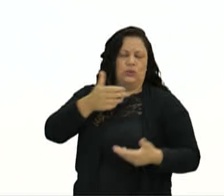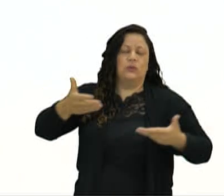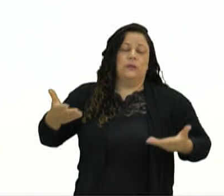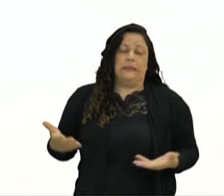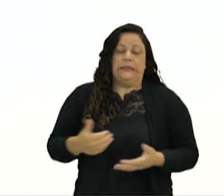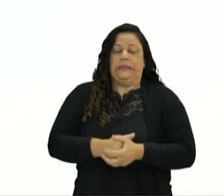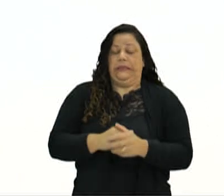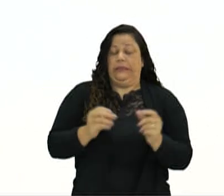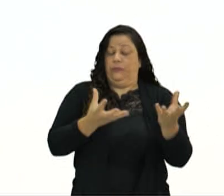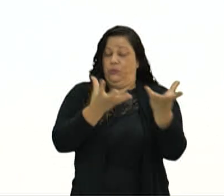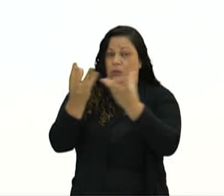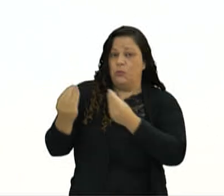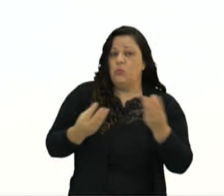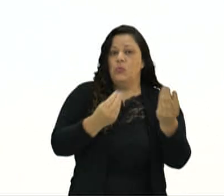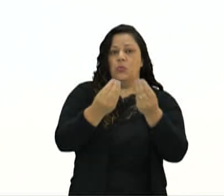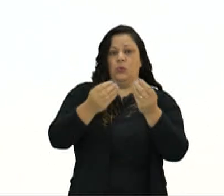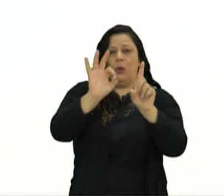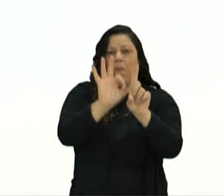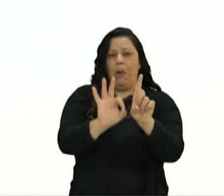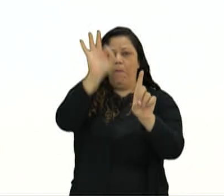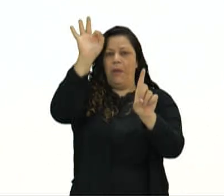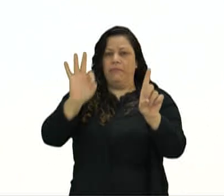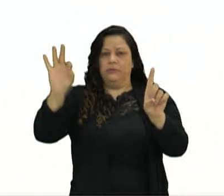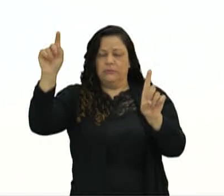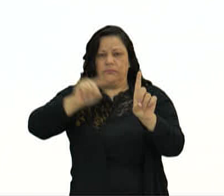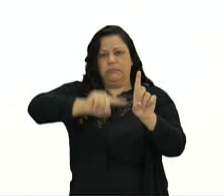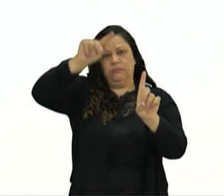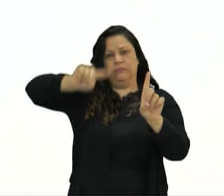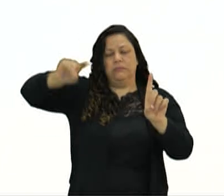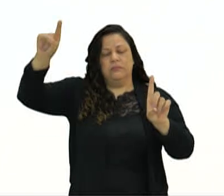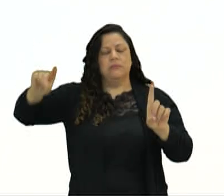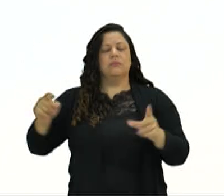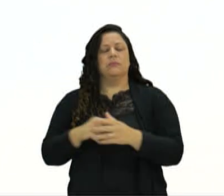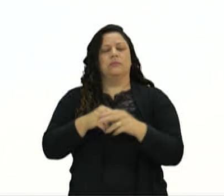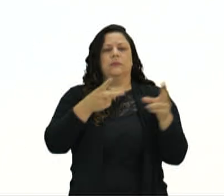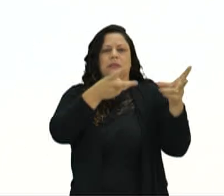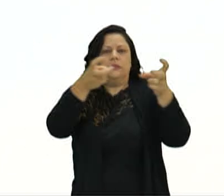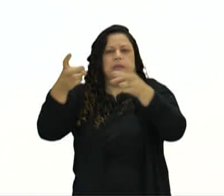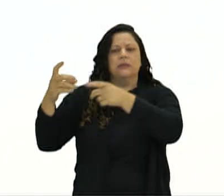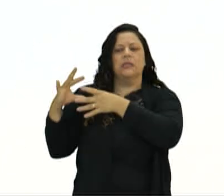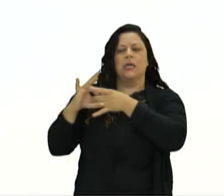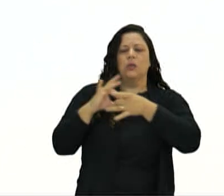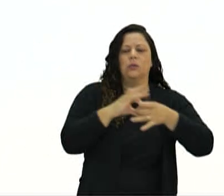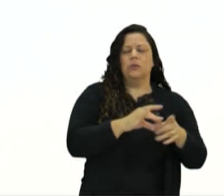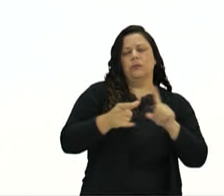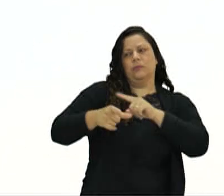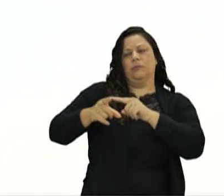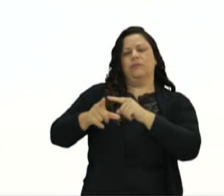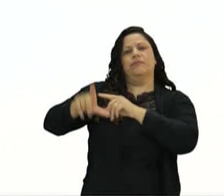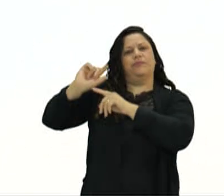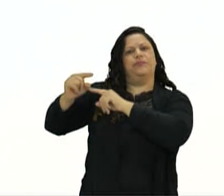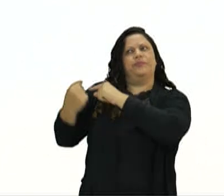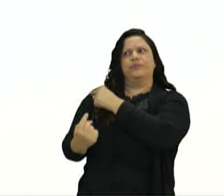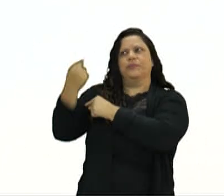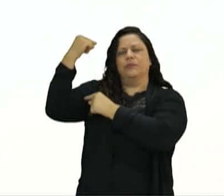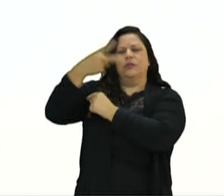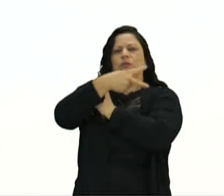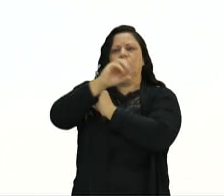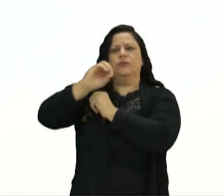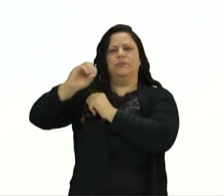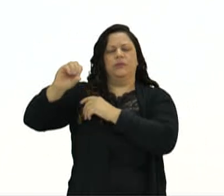um número muito alto. A partir da análise do contexto que é anterior a isso, lá de 2006, é